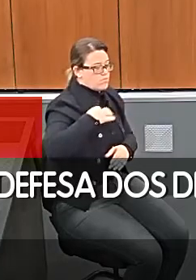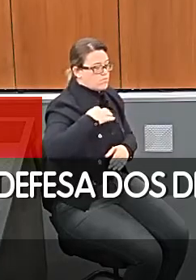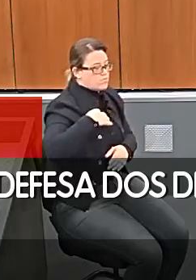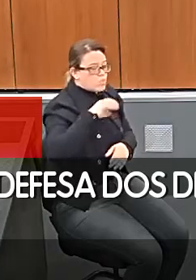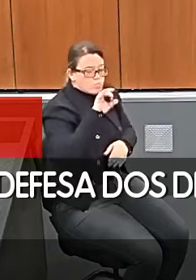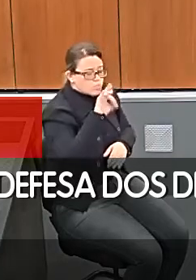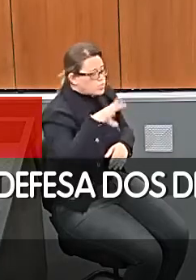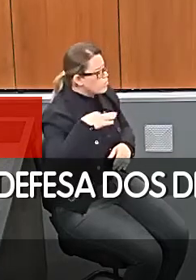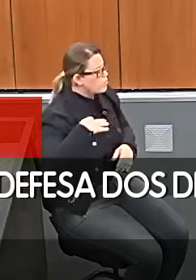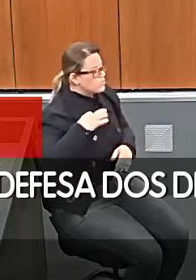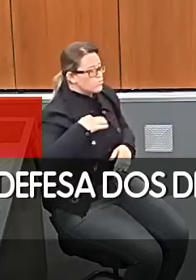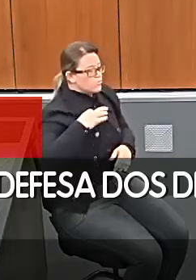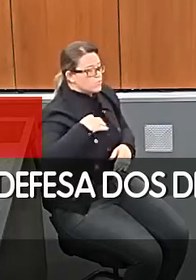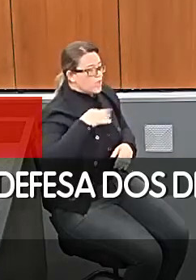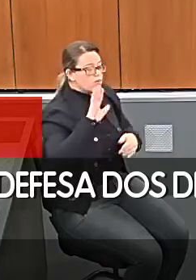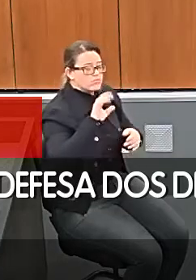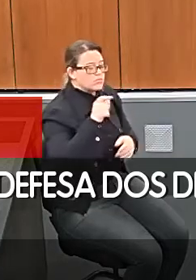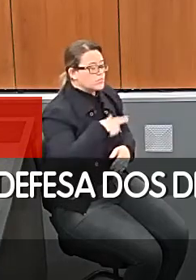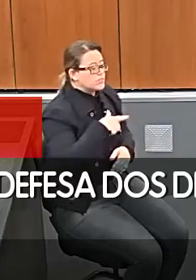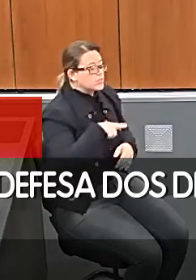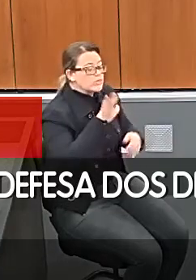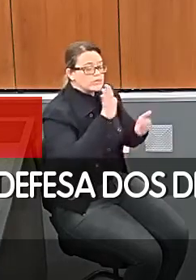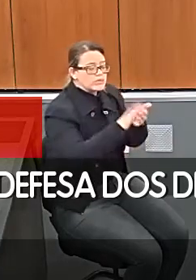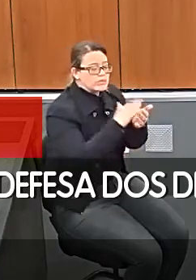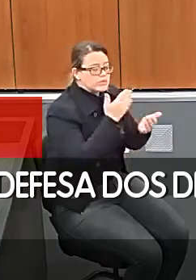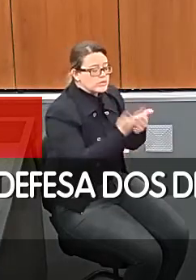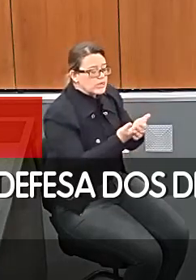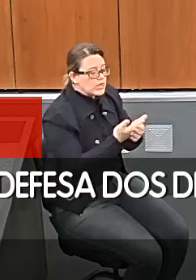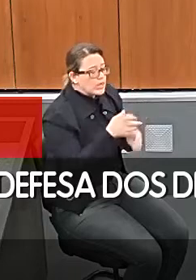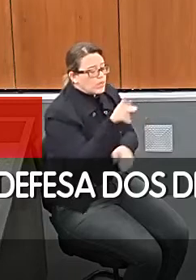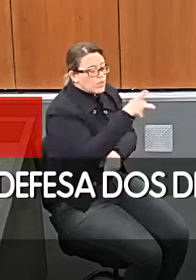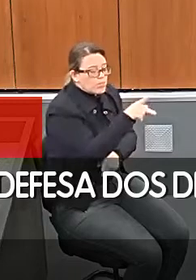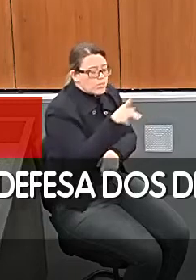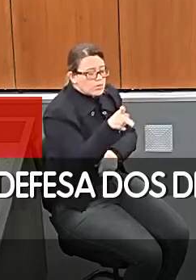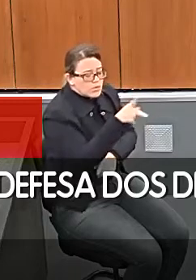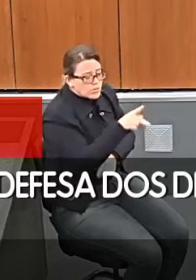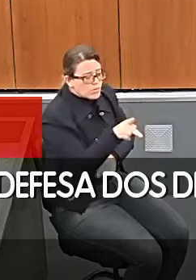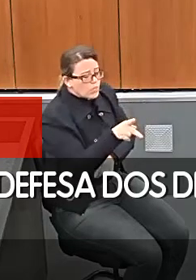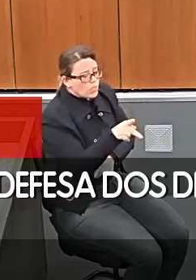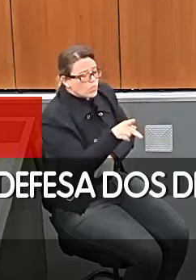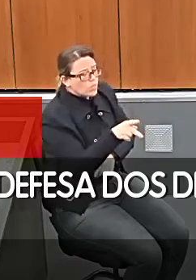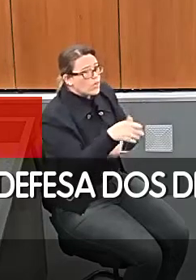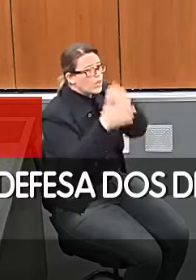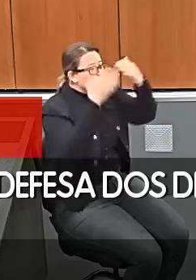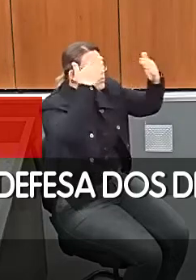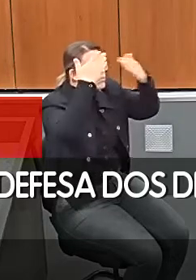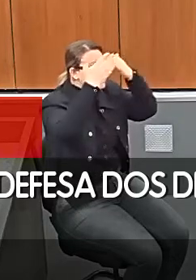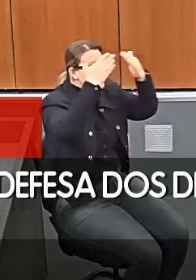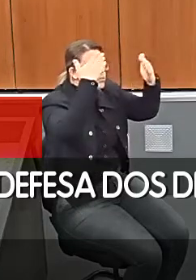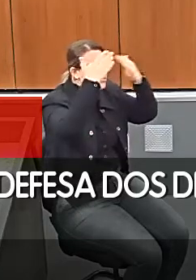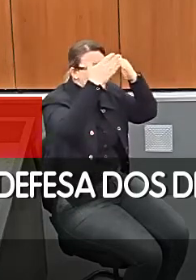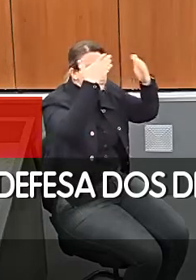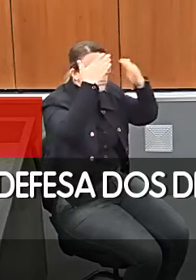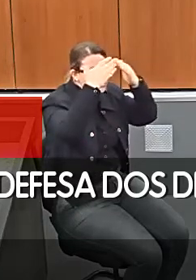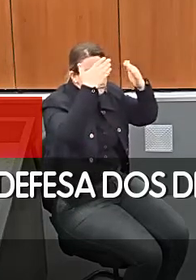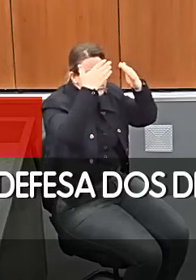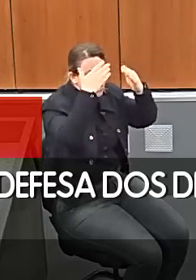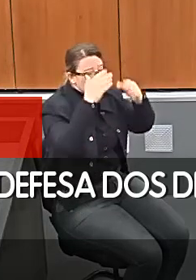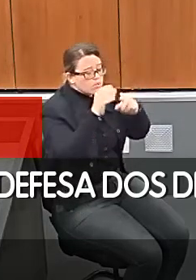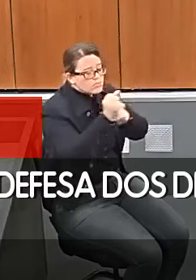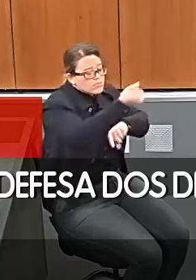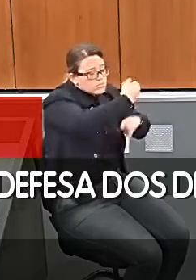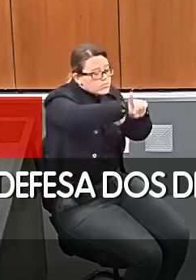voluntários. Temos as intérpretes, temos alguns pedagogos, temos uma psicóloga, temos uma